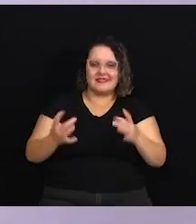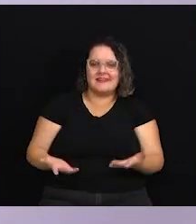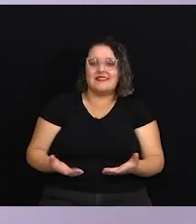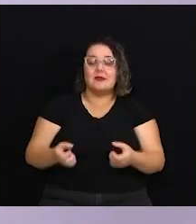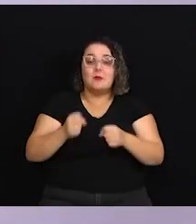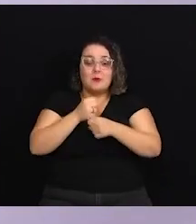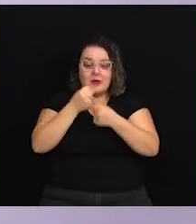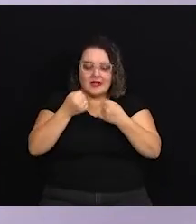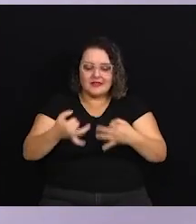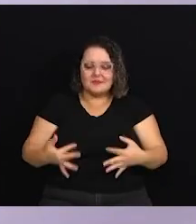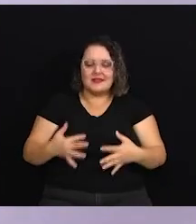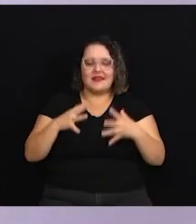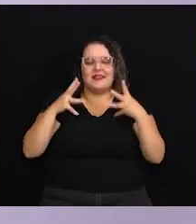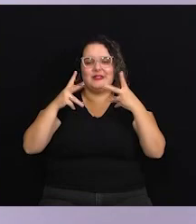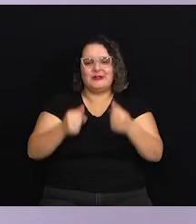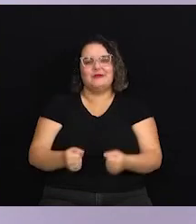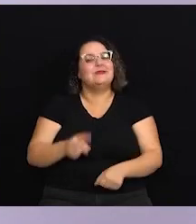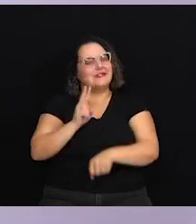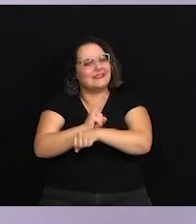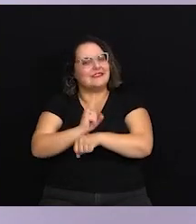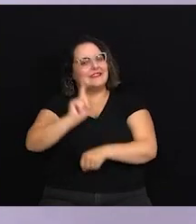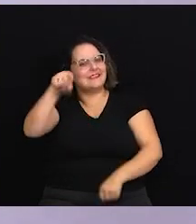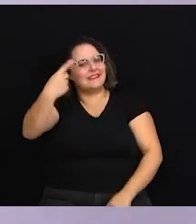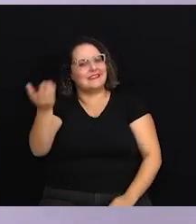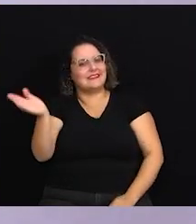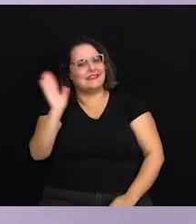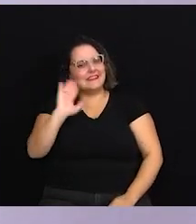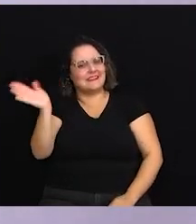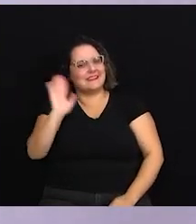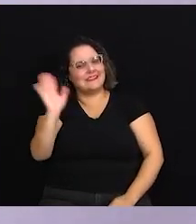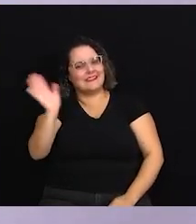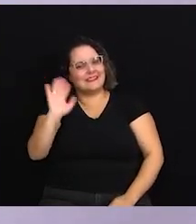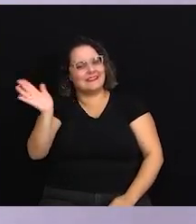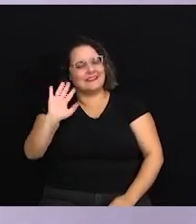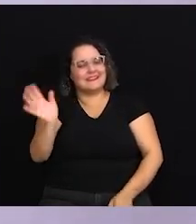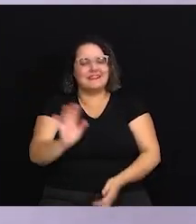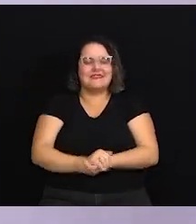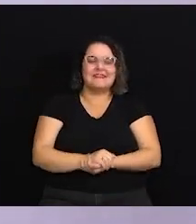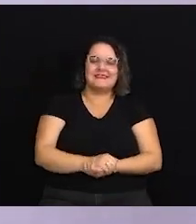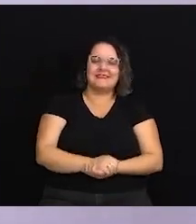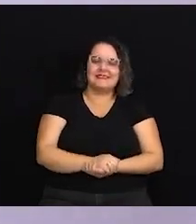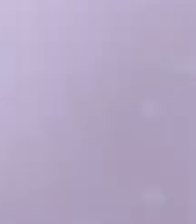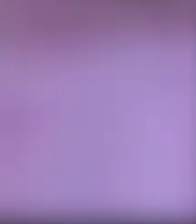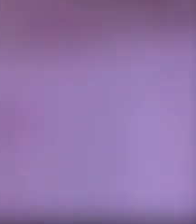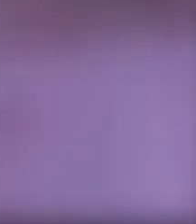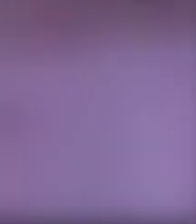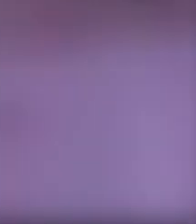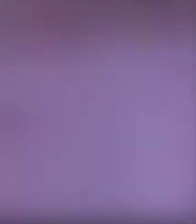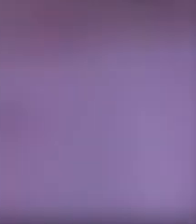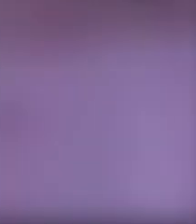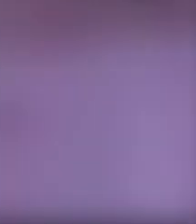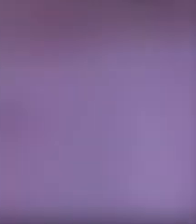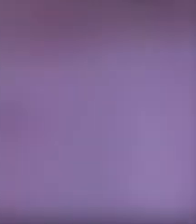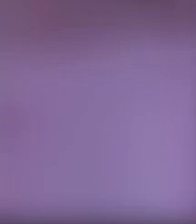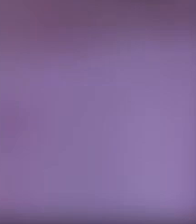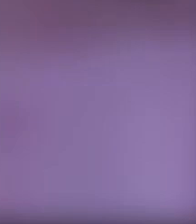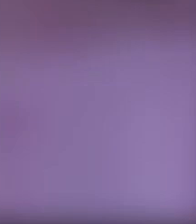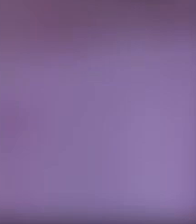especialista para esclarecer tudo se cuida até a próxima edição do saúde a vida tchau tchau